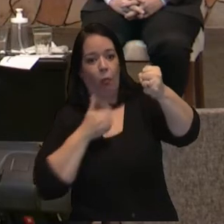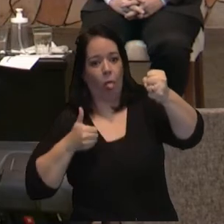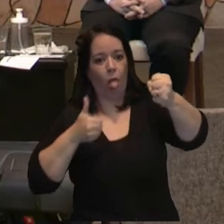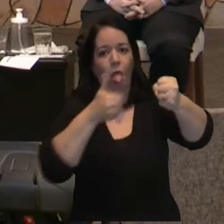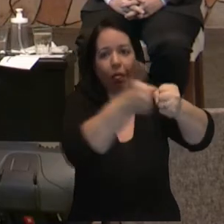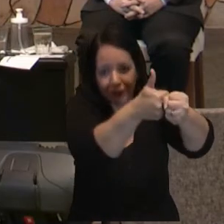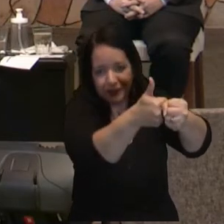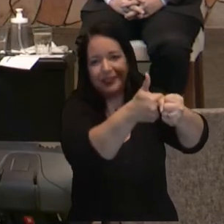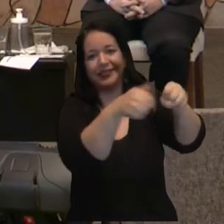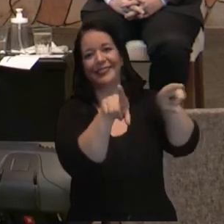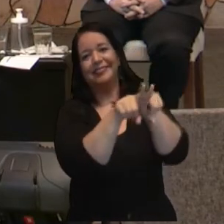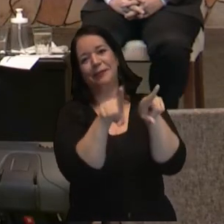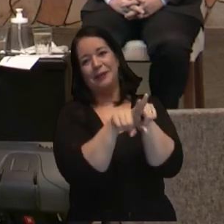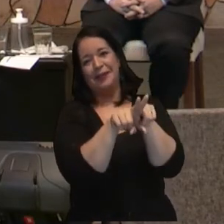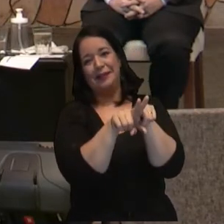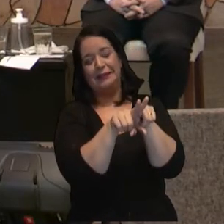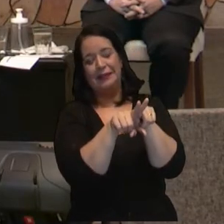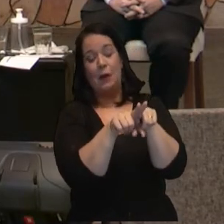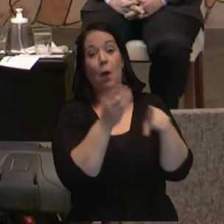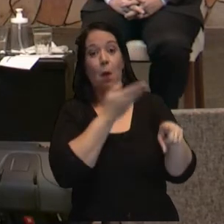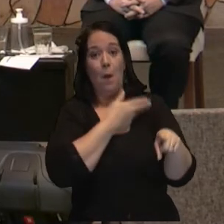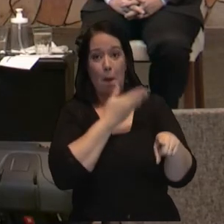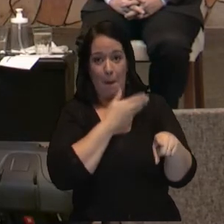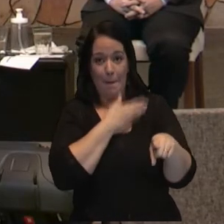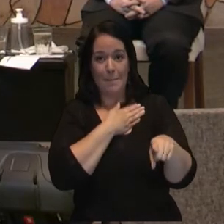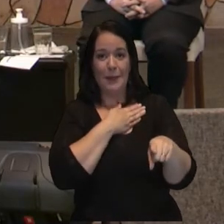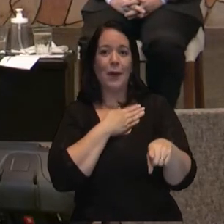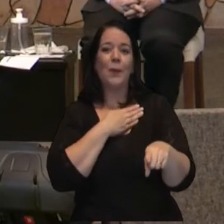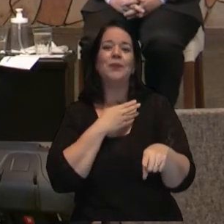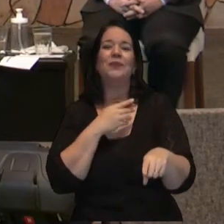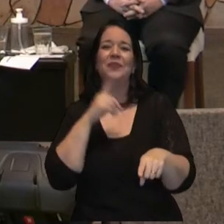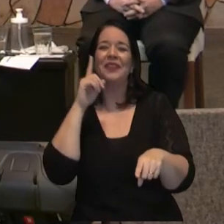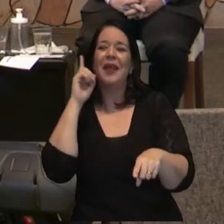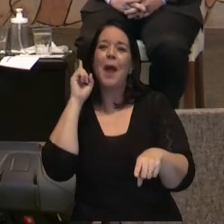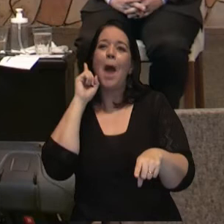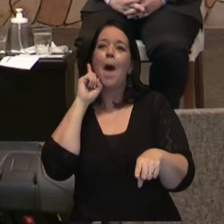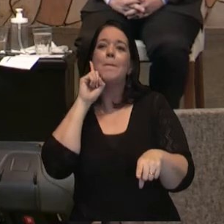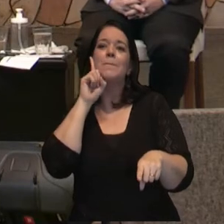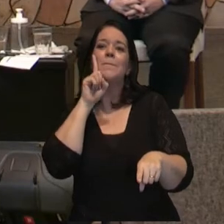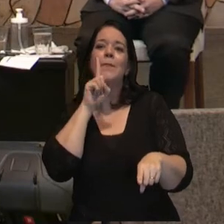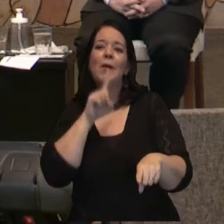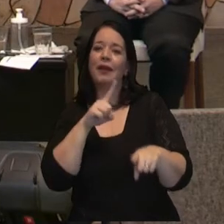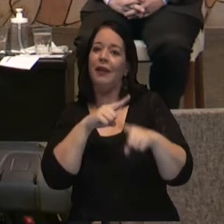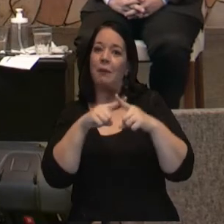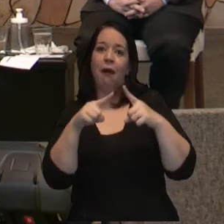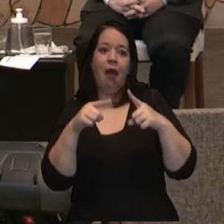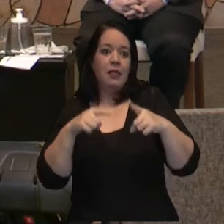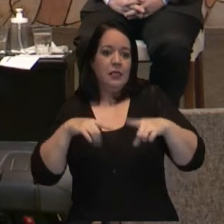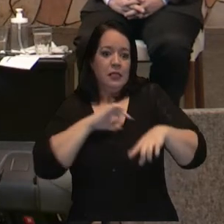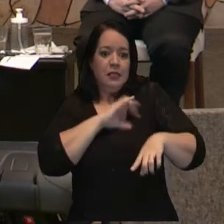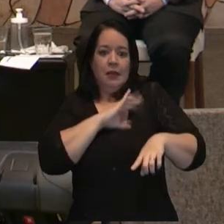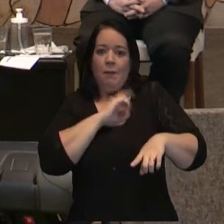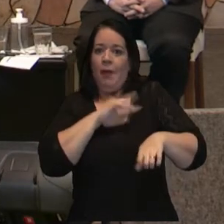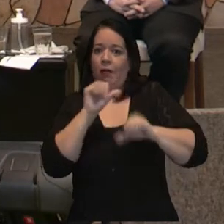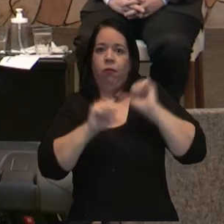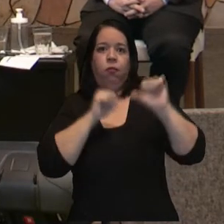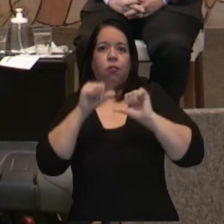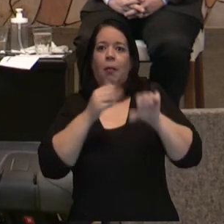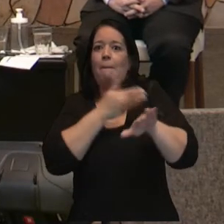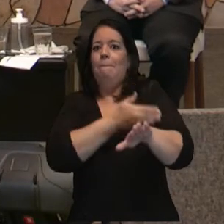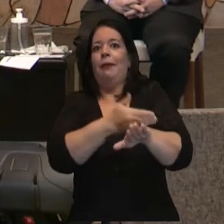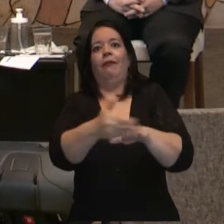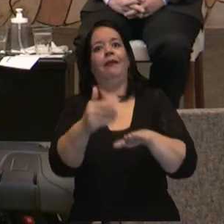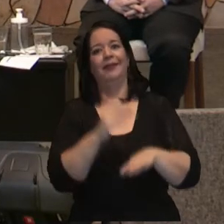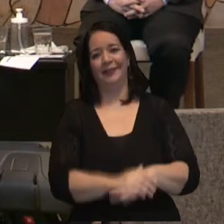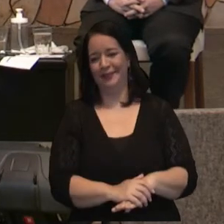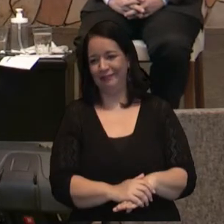moreninho, estava mais branco do que papel ofício, meu irmão. E ele olhou para mim e disse assim: Francisco,